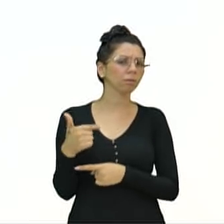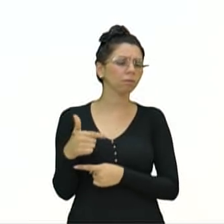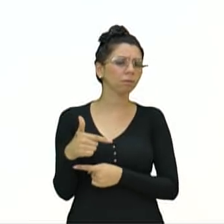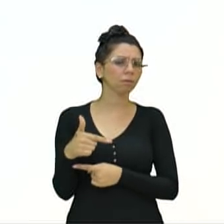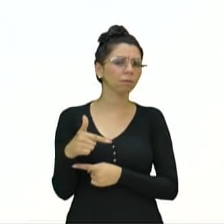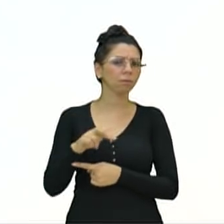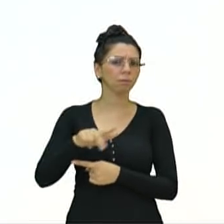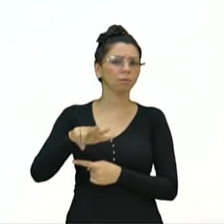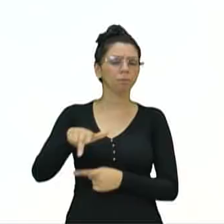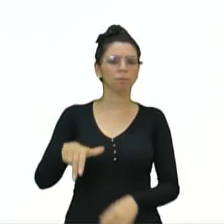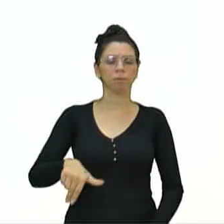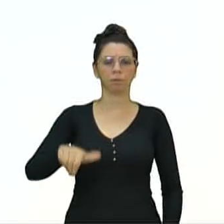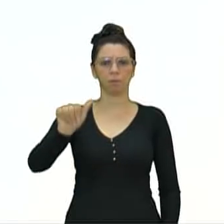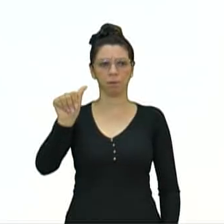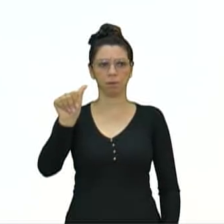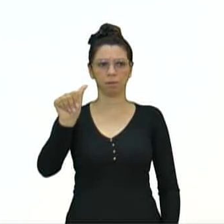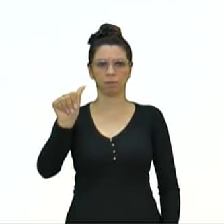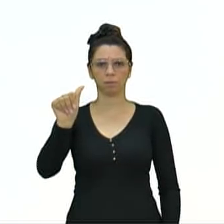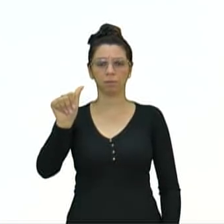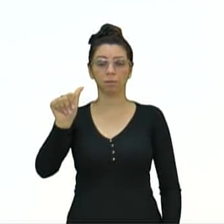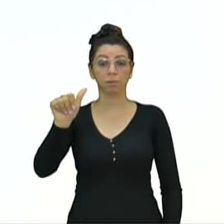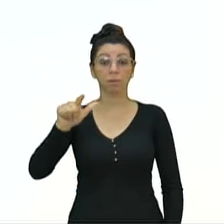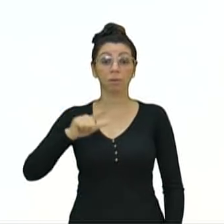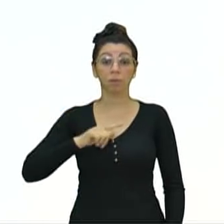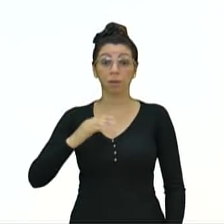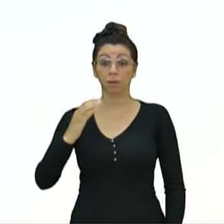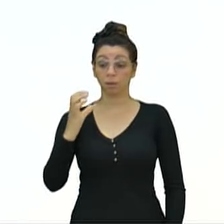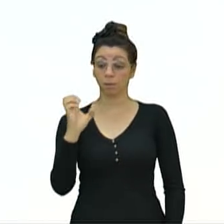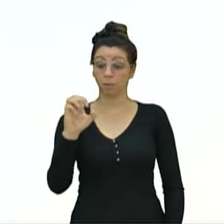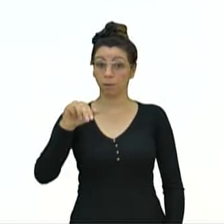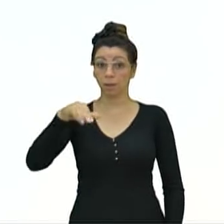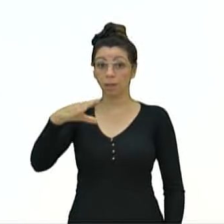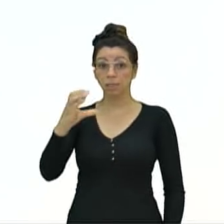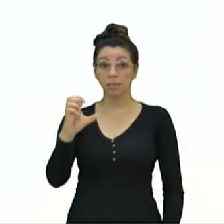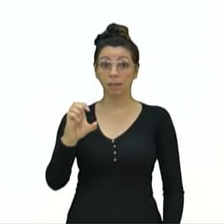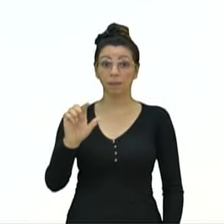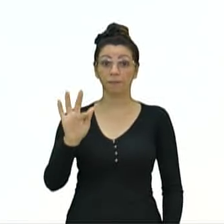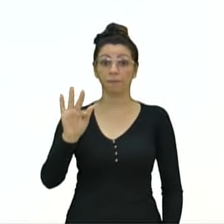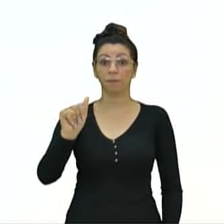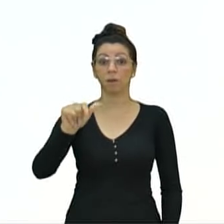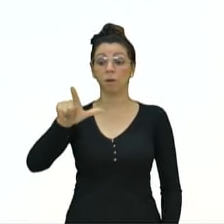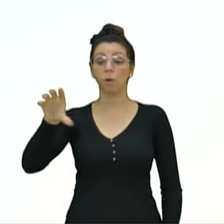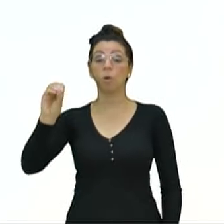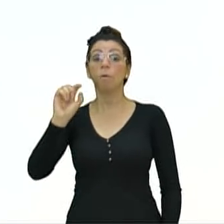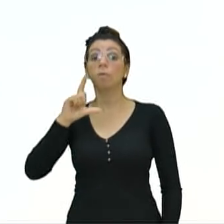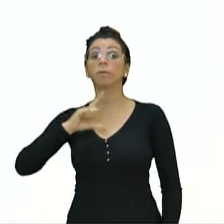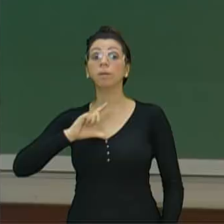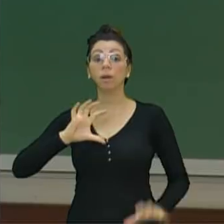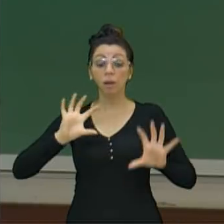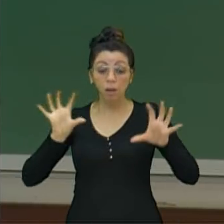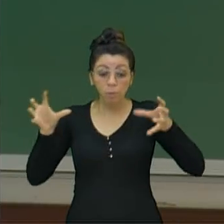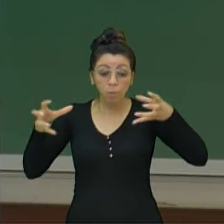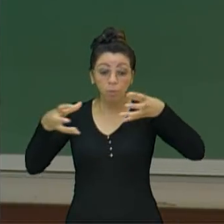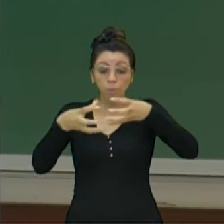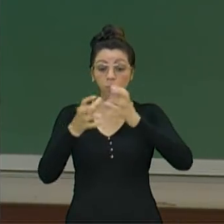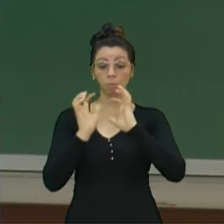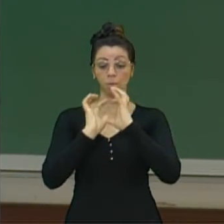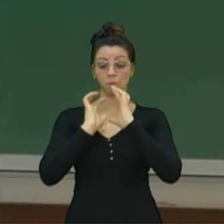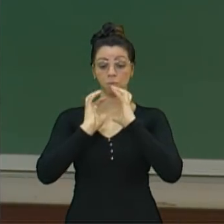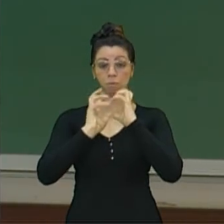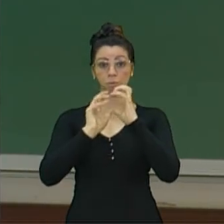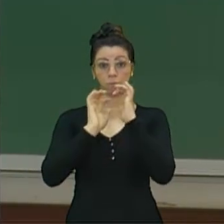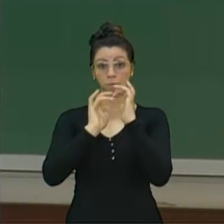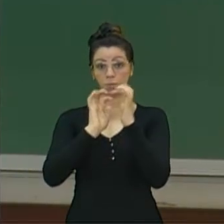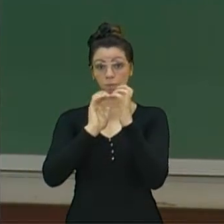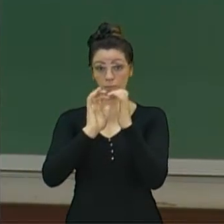encéfalo. O encéfalo é todo o conjunto que me forma o cérebro, o cerebelo e o